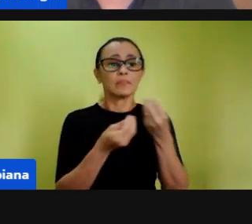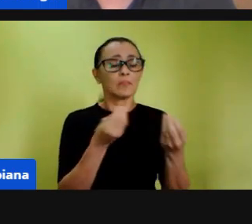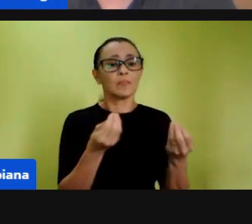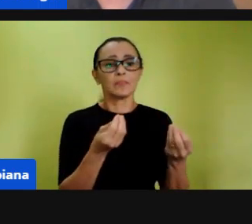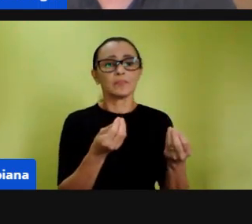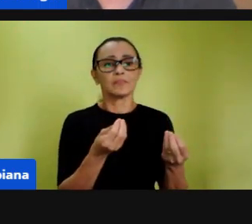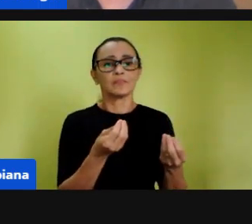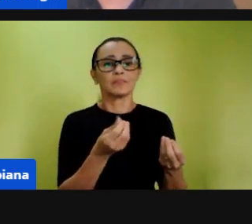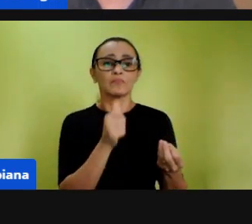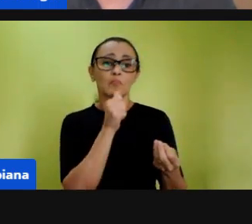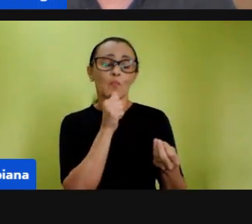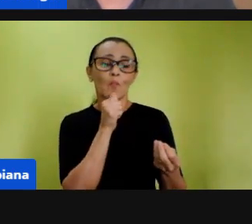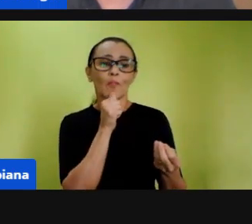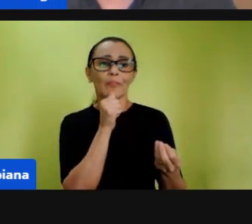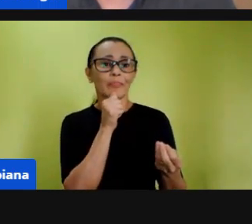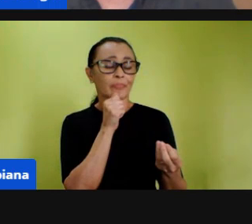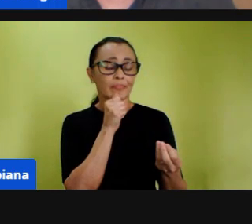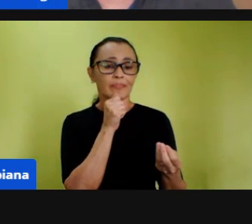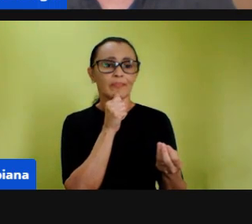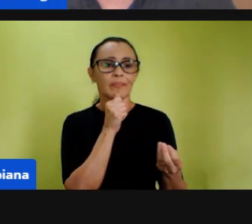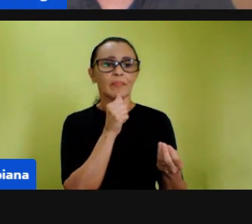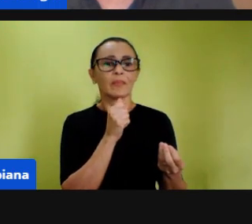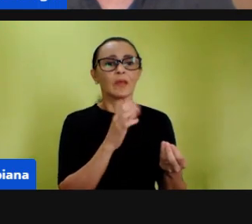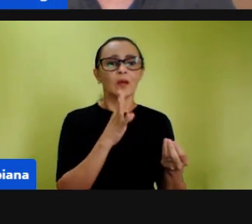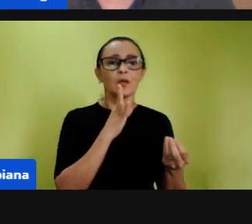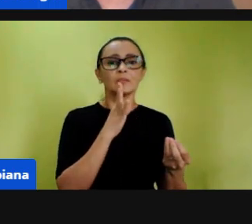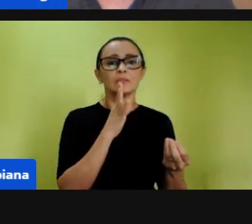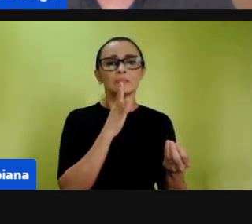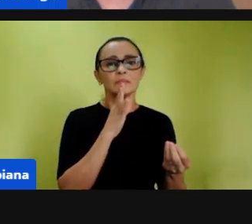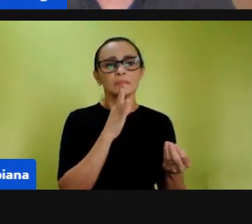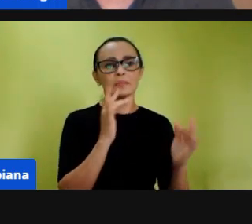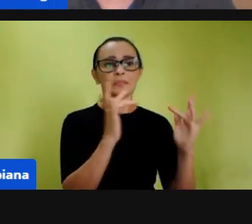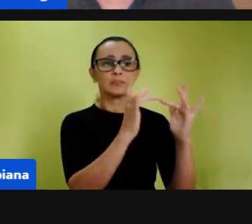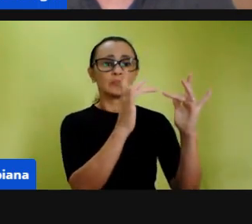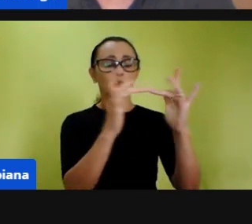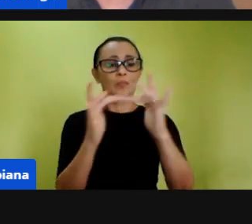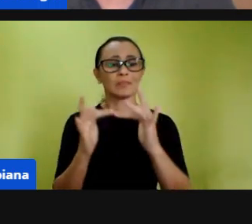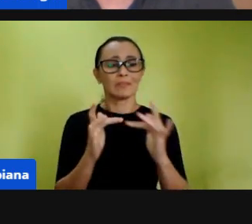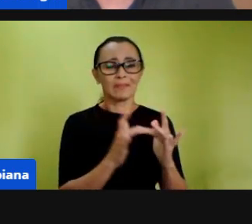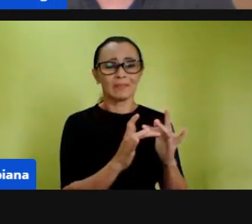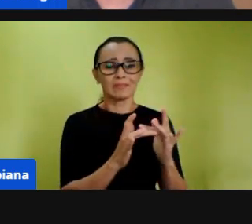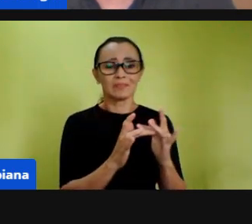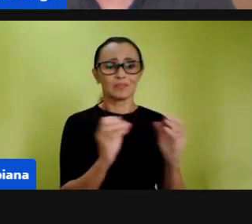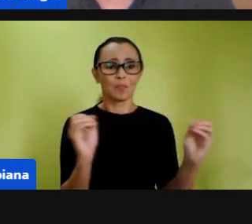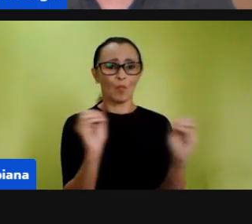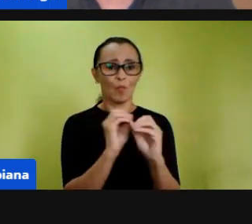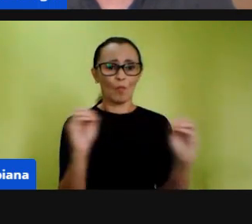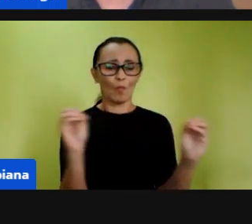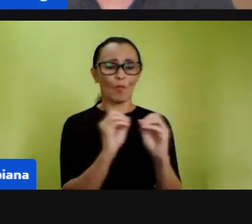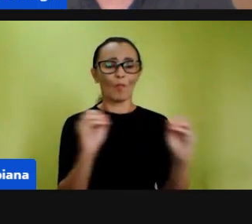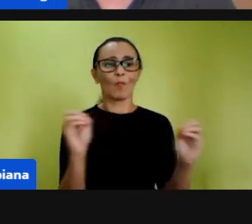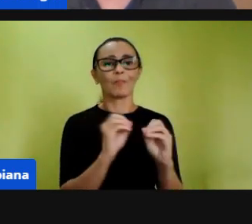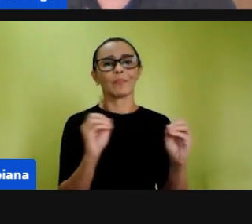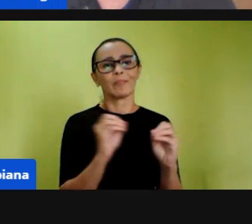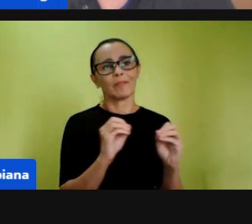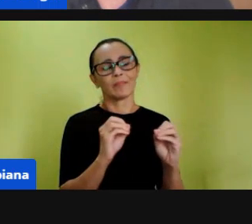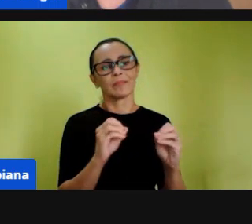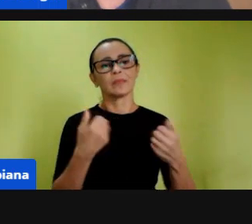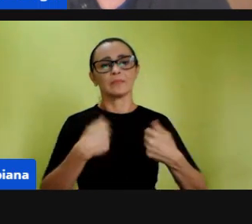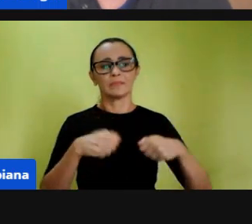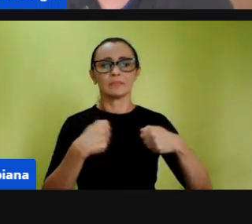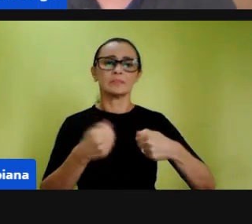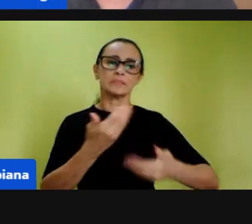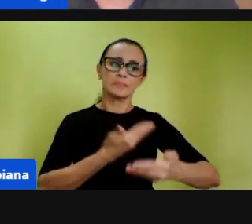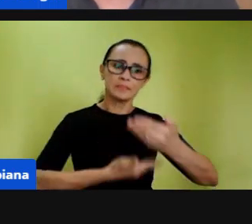tem esse contato. Então, organizar as aulas, pensar nas aulas também em estabelecer uma forma de interação, que